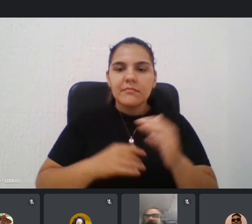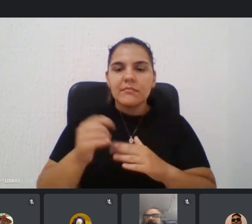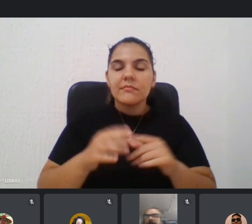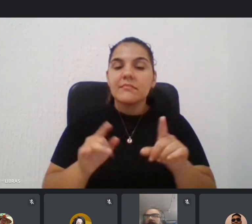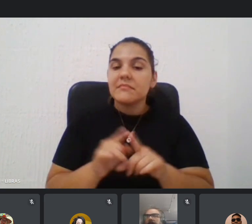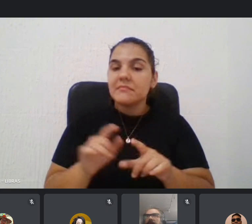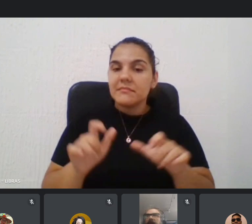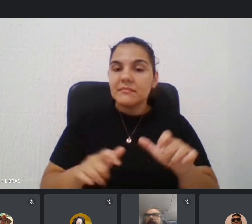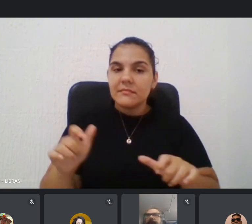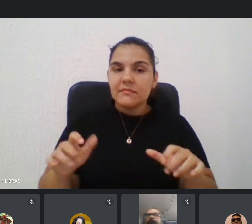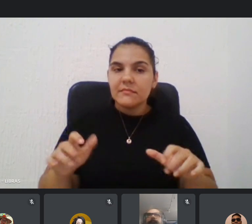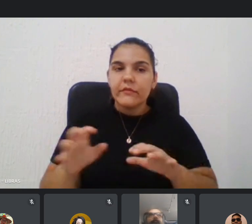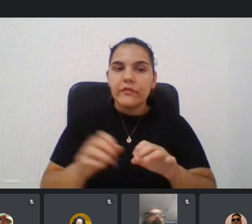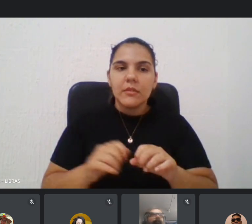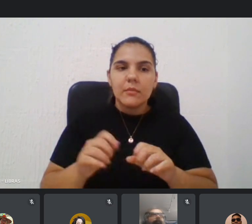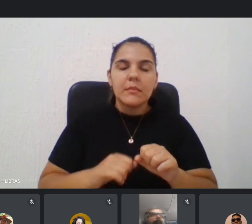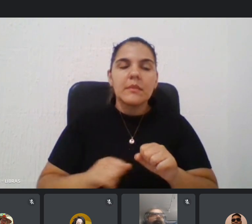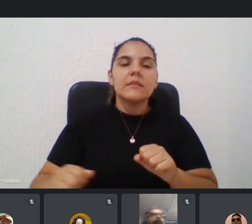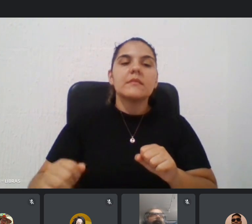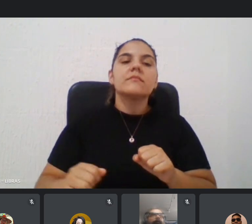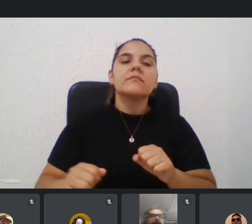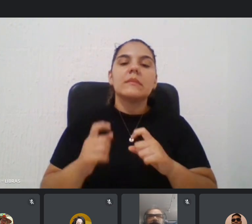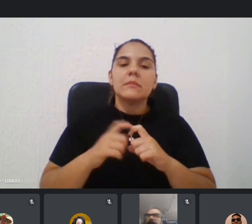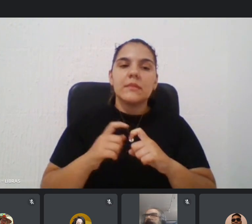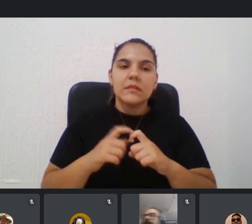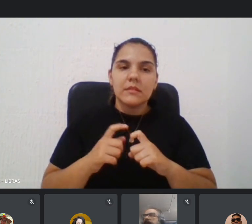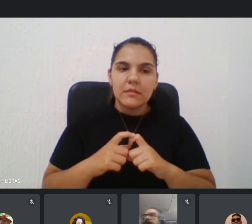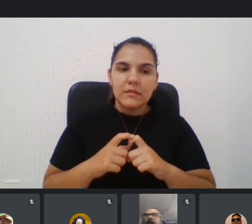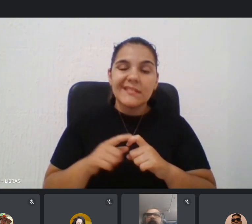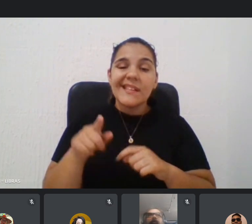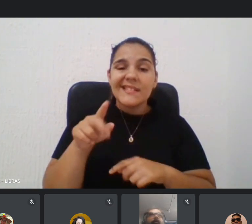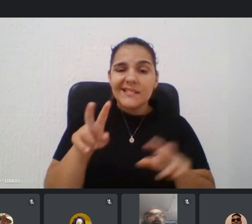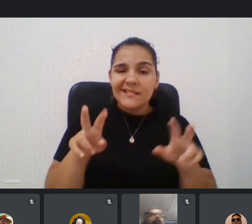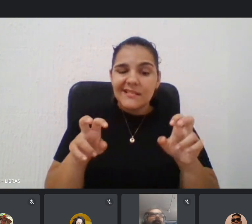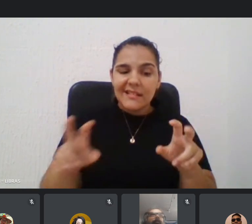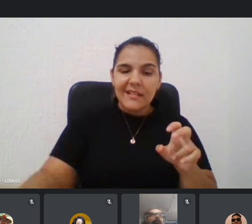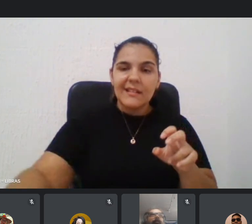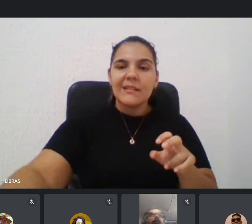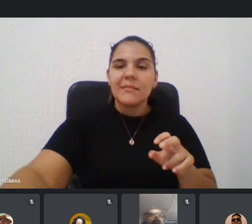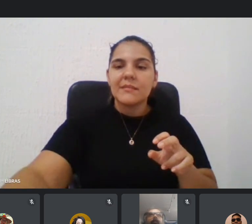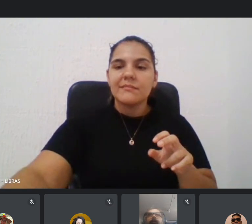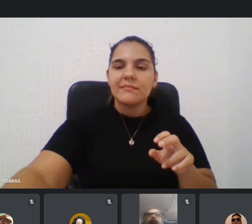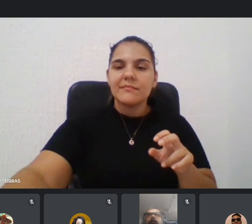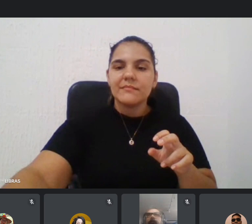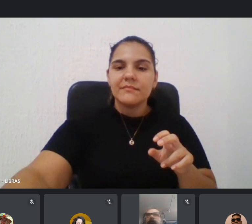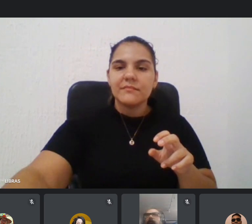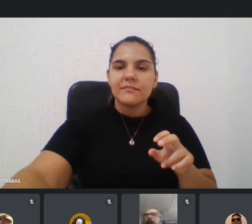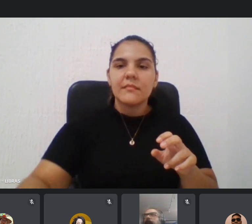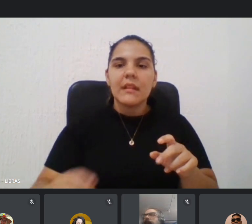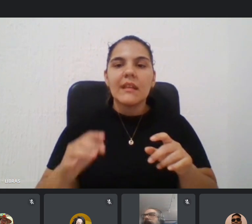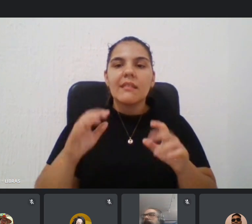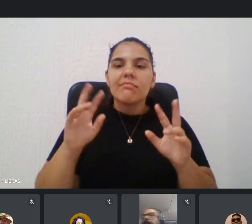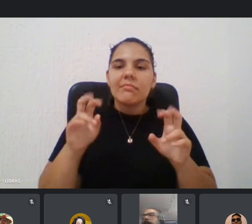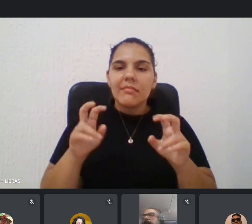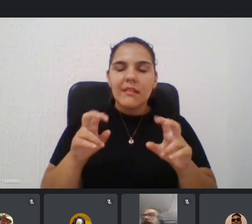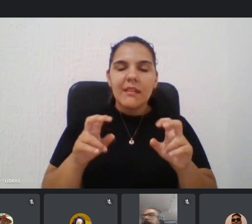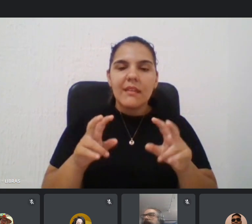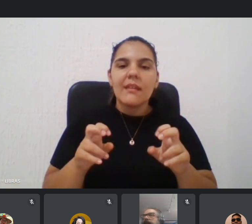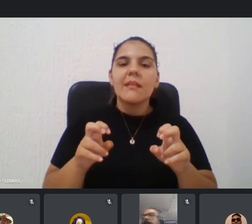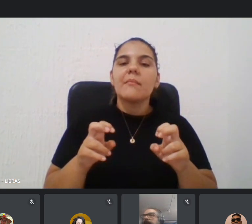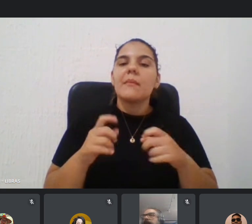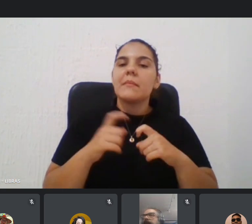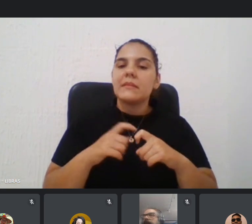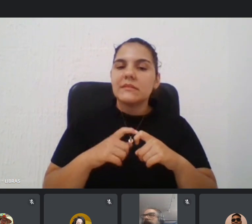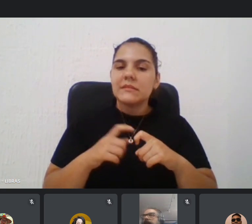uma lacuna muito grande a questão da medicina e população e estação de rua, serviço e saúde. Então, assim,